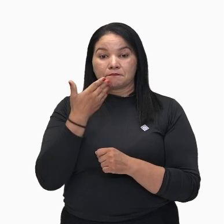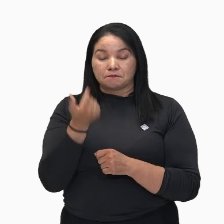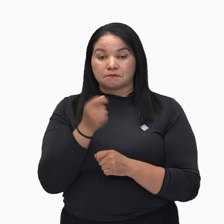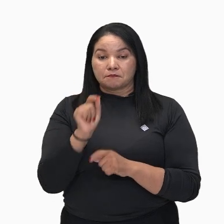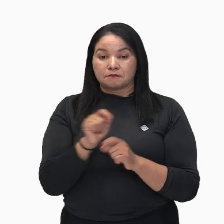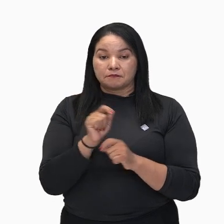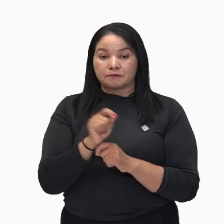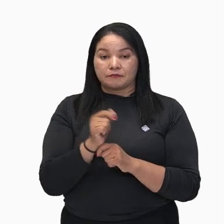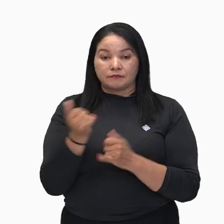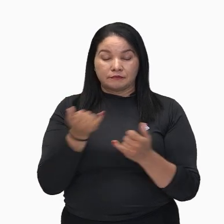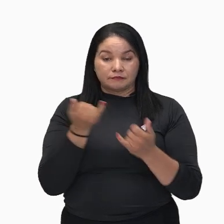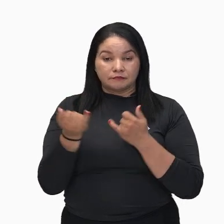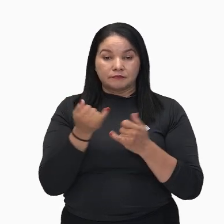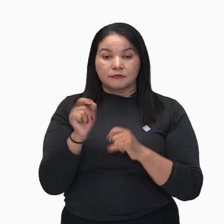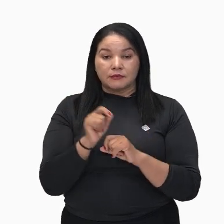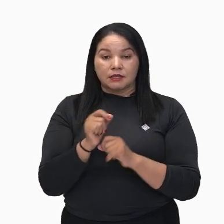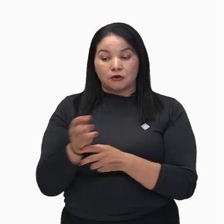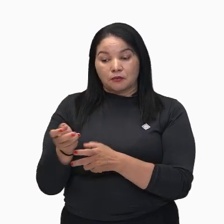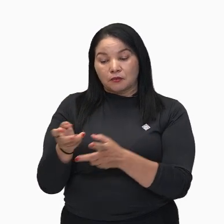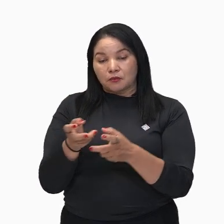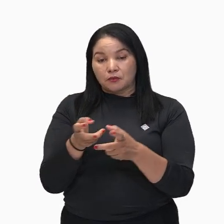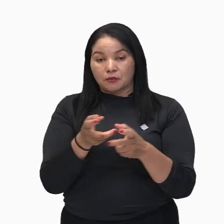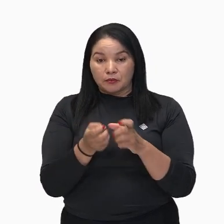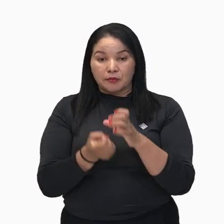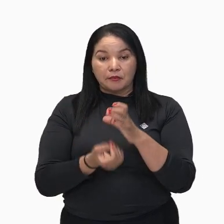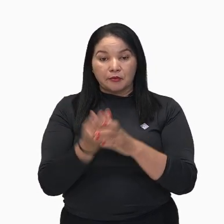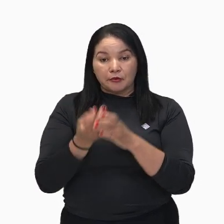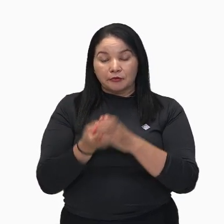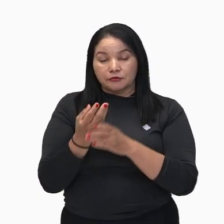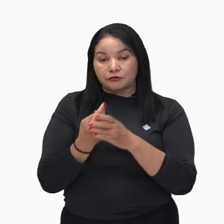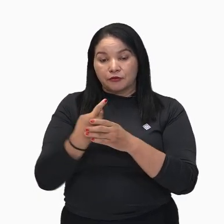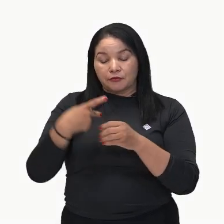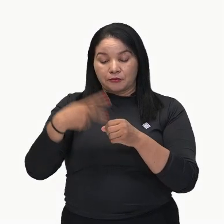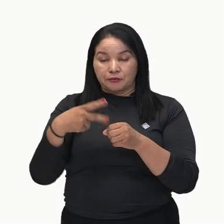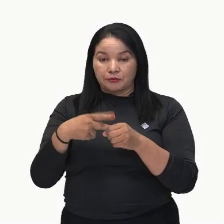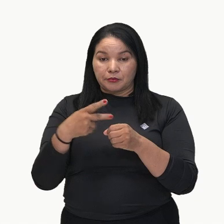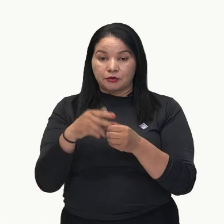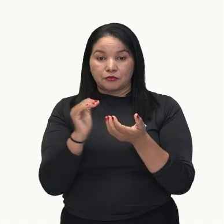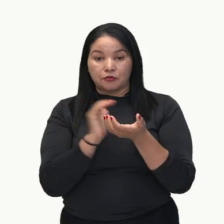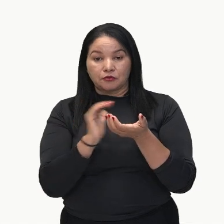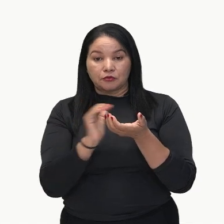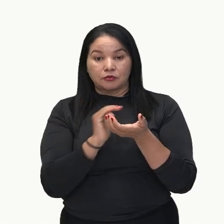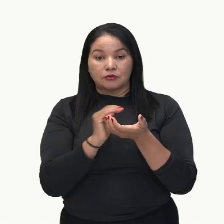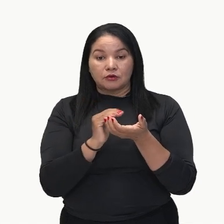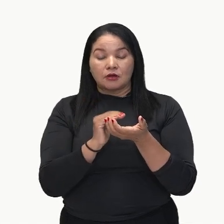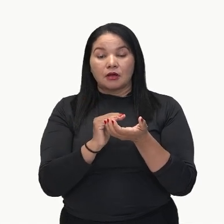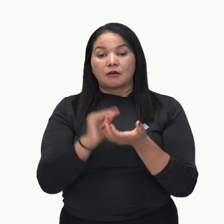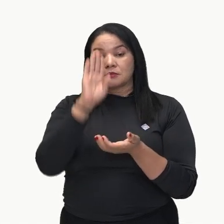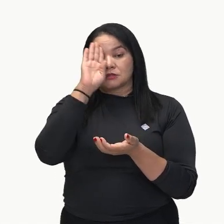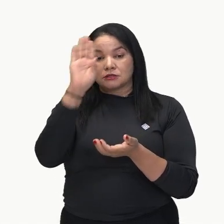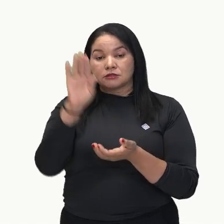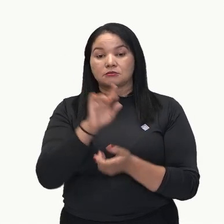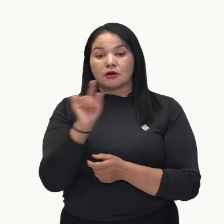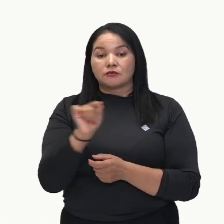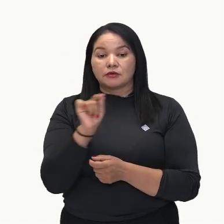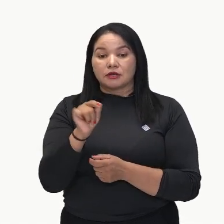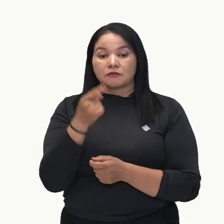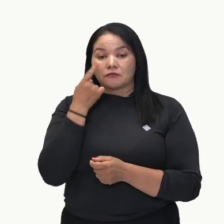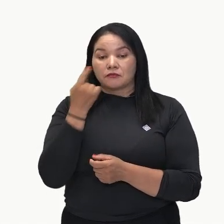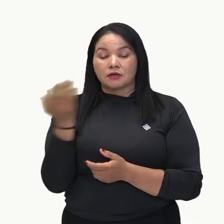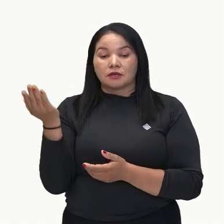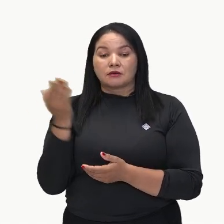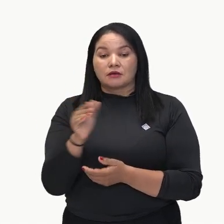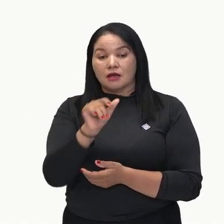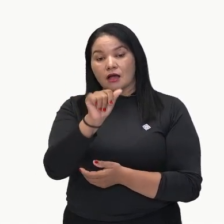essa extração aí com essa produção de petróleo no Oriente Médio, com destaque para quem? Olha só aqui,